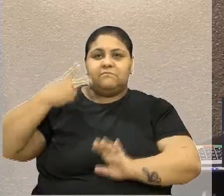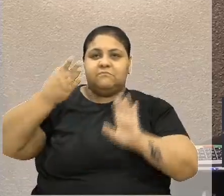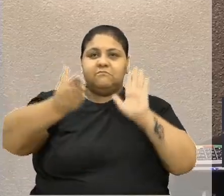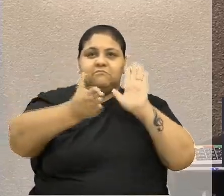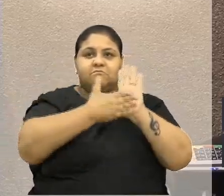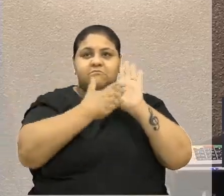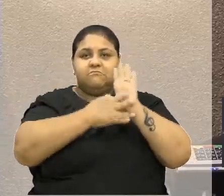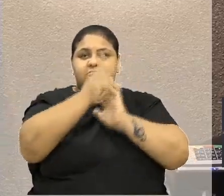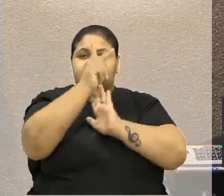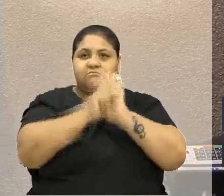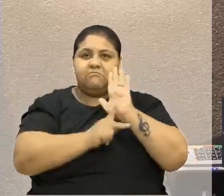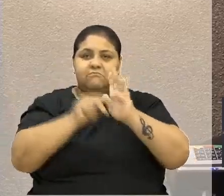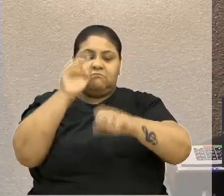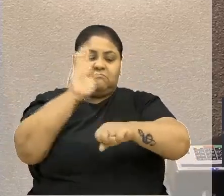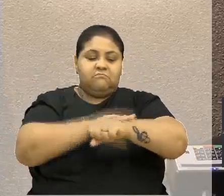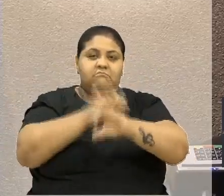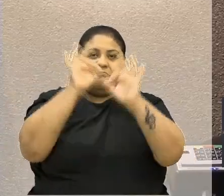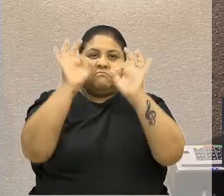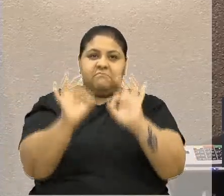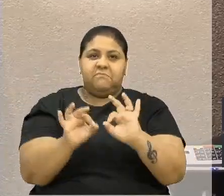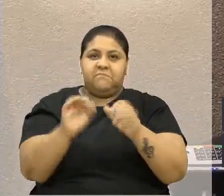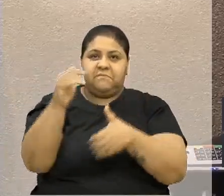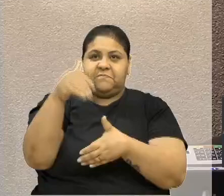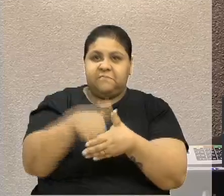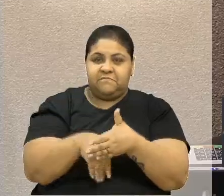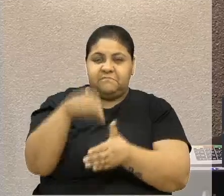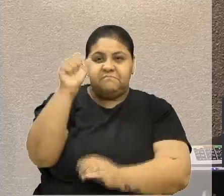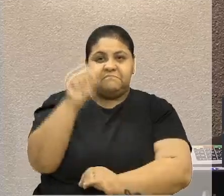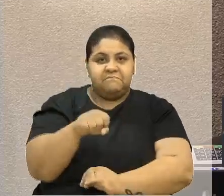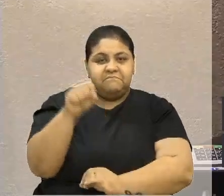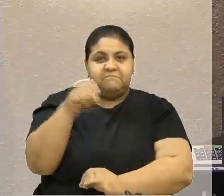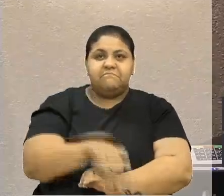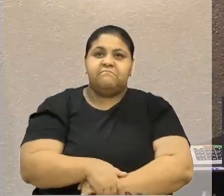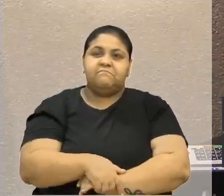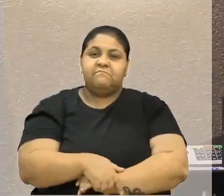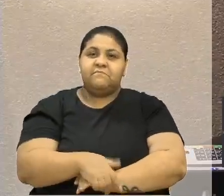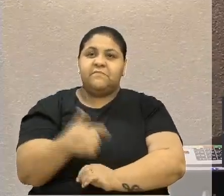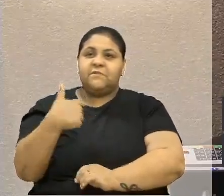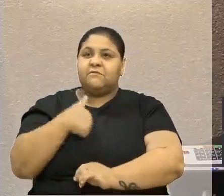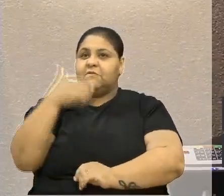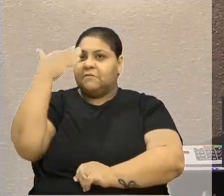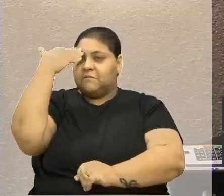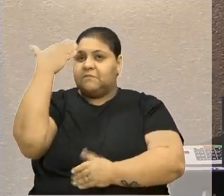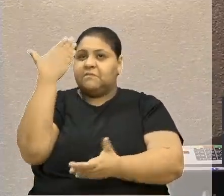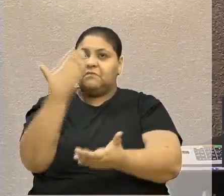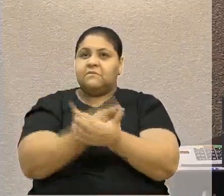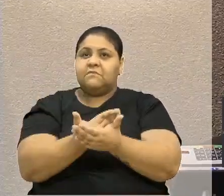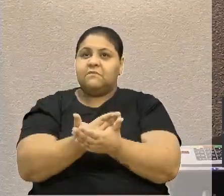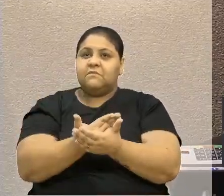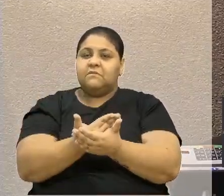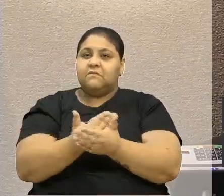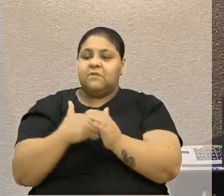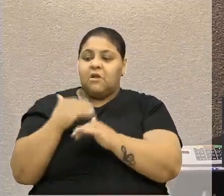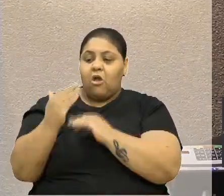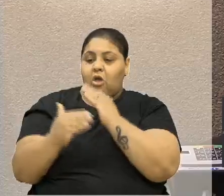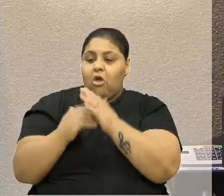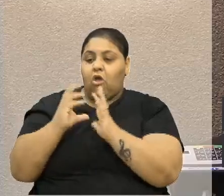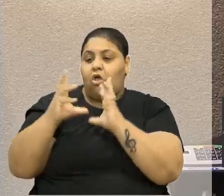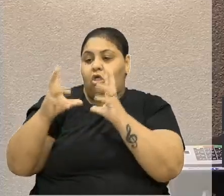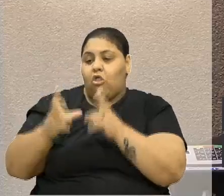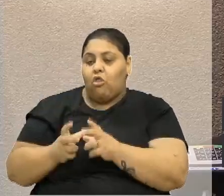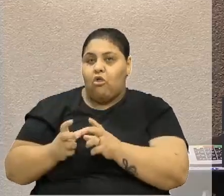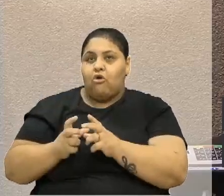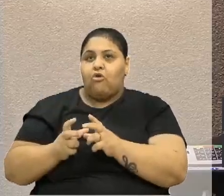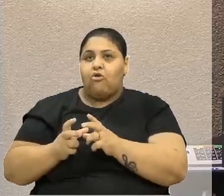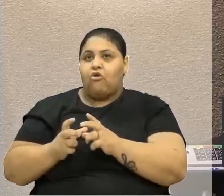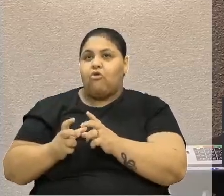deste projeto. Em momento oportuno estarei votando favorável e tenho certeza, sim, de que aos poucos, né, toda essa parte mais